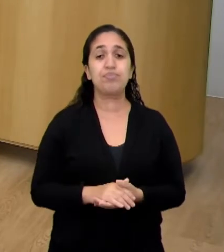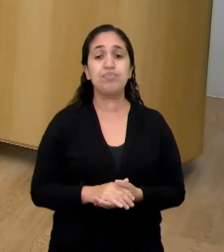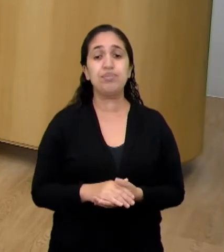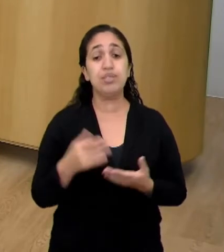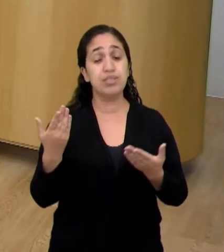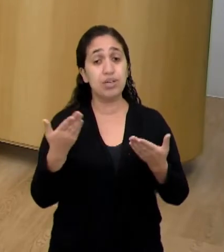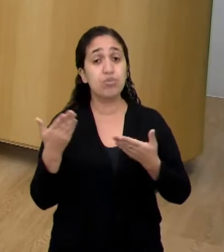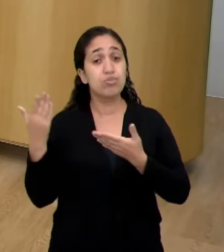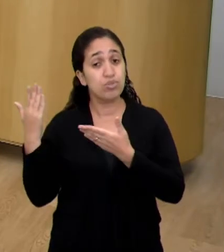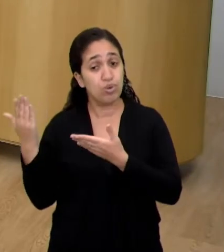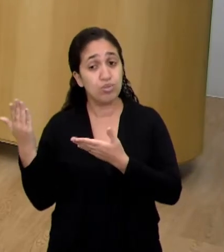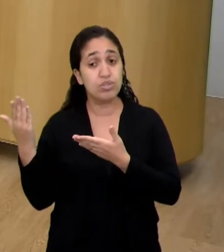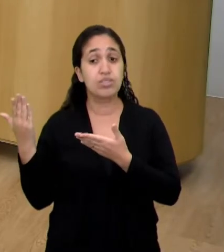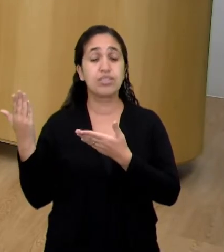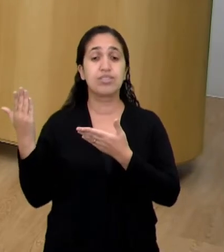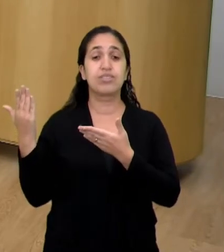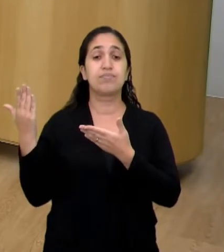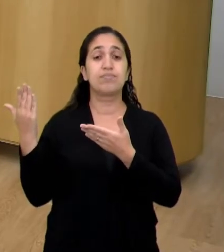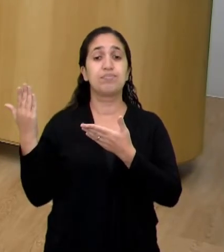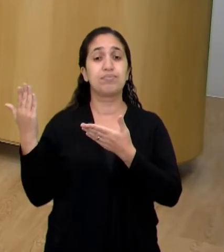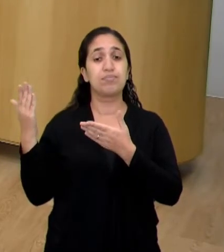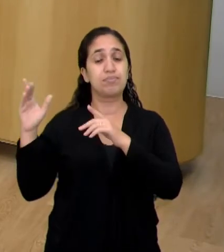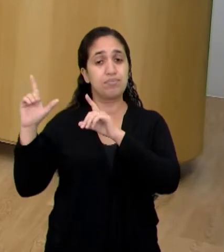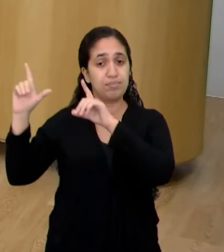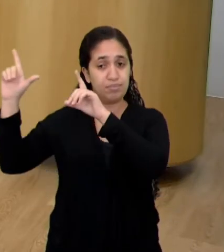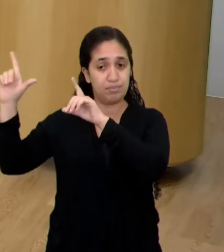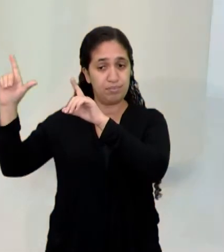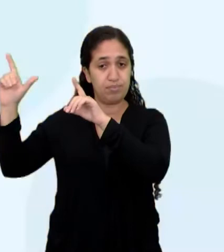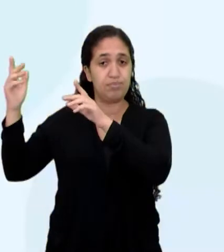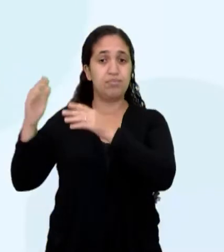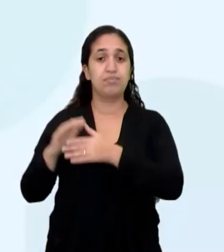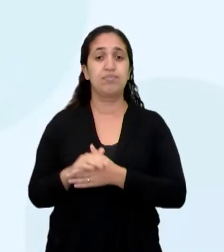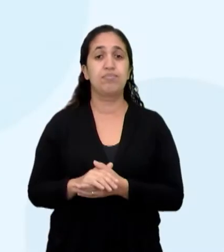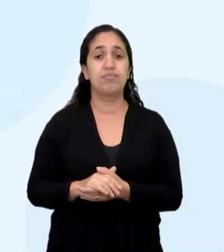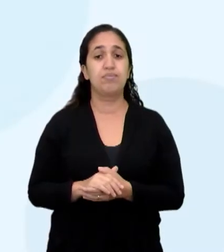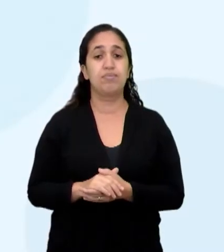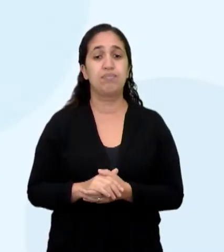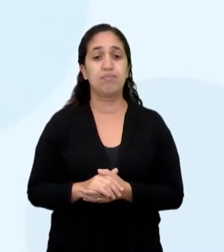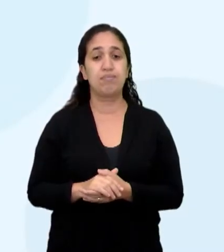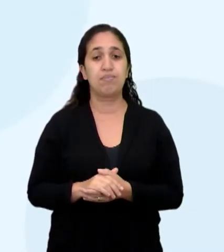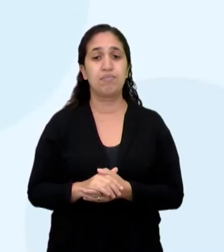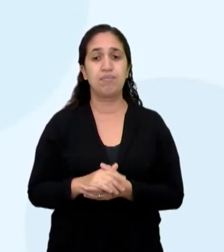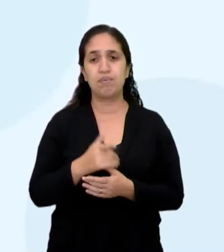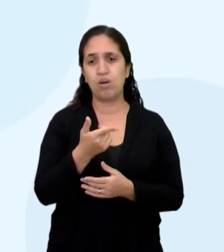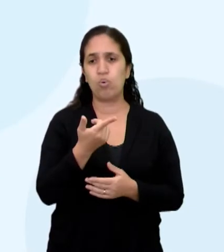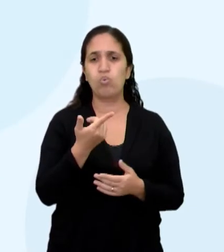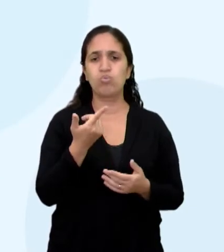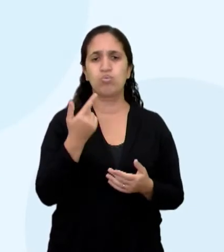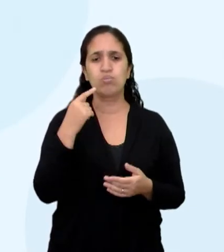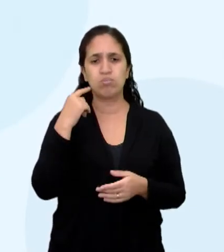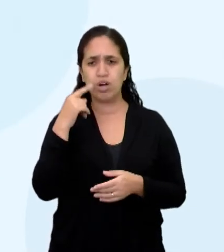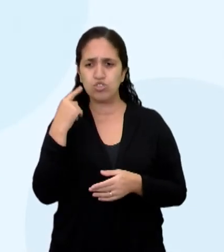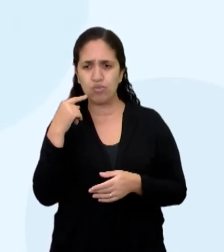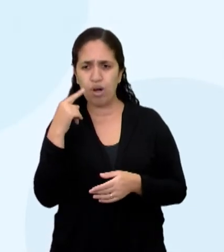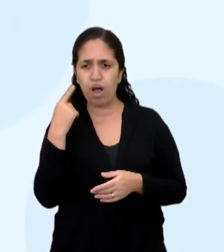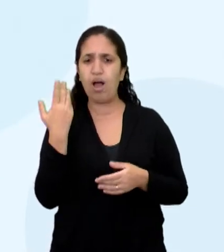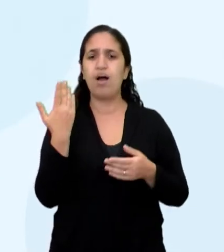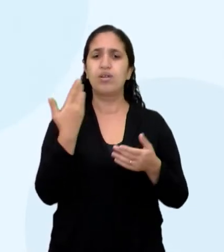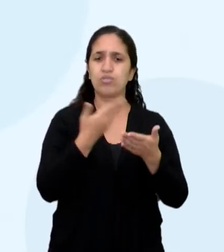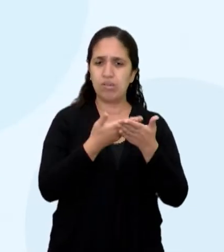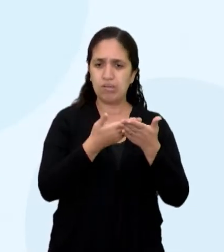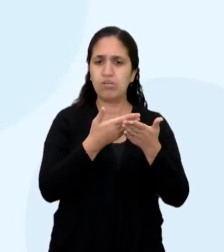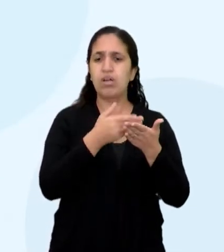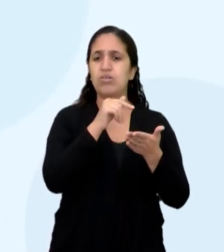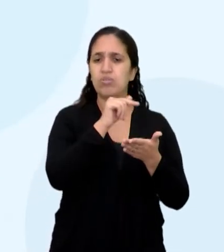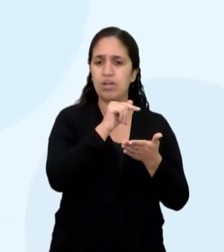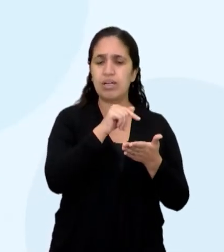trouxe essa cena, essa tela, porque é de um trabalho de um formando, né, um advogado que ele estava falando